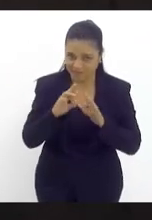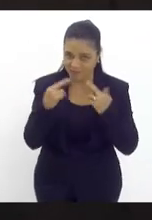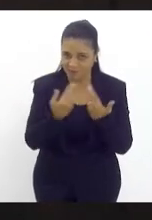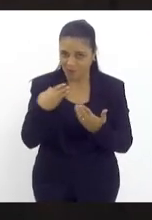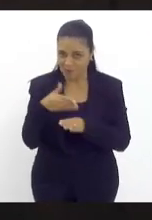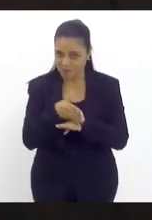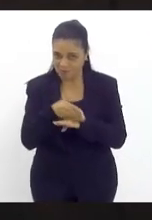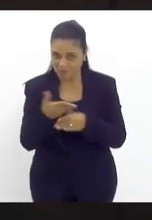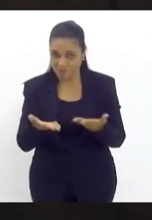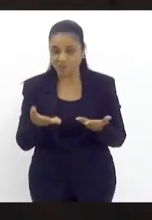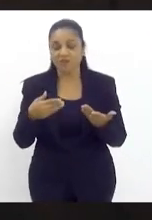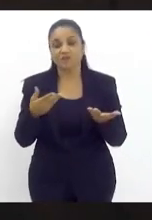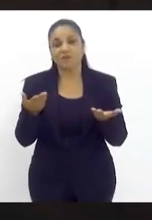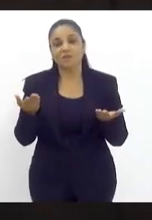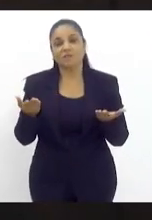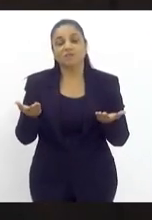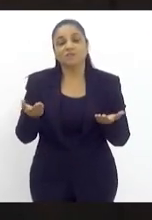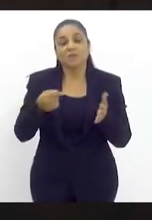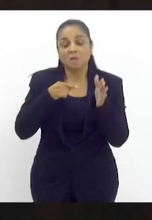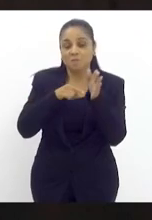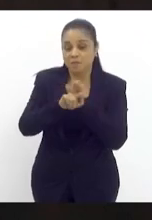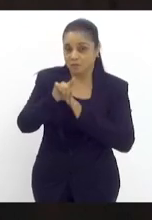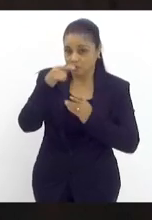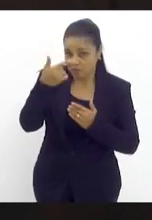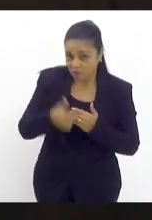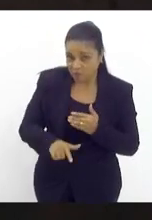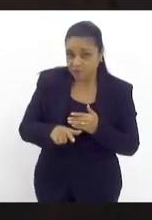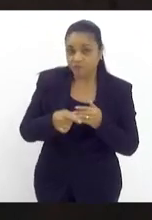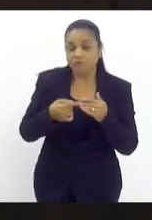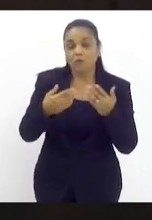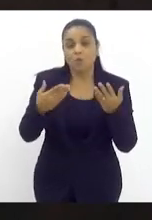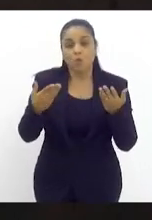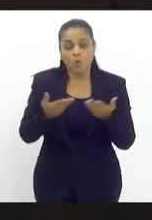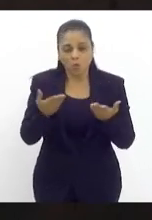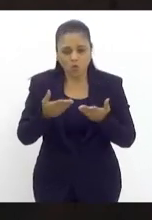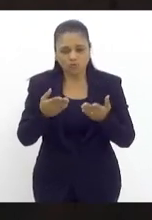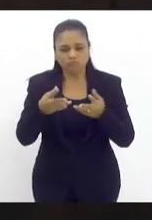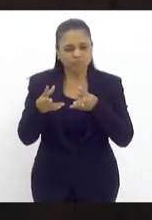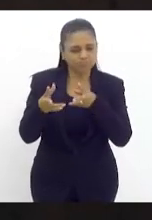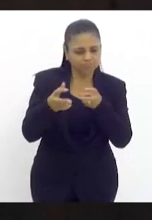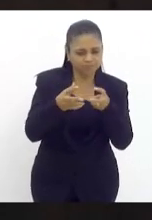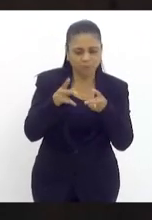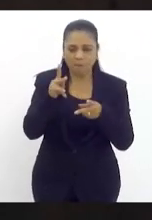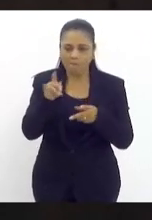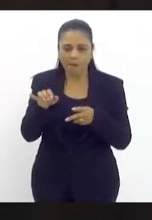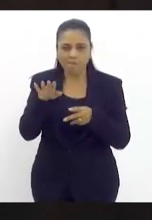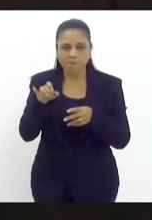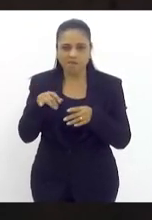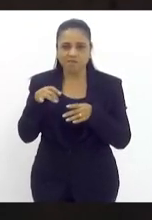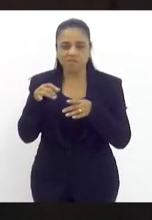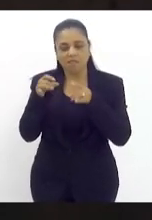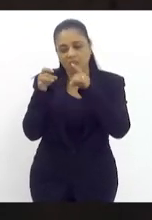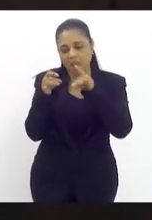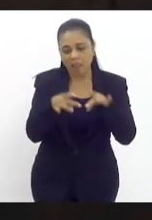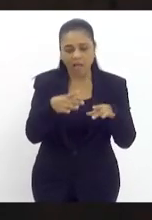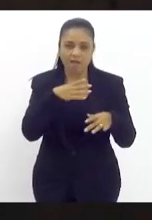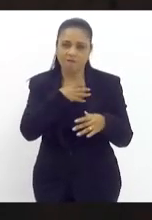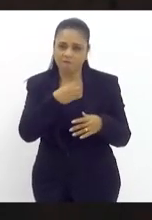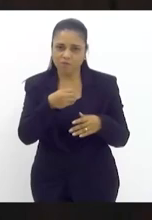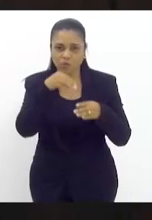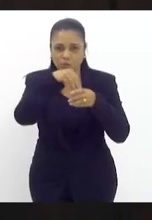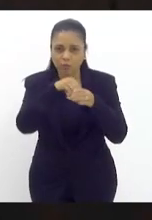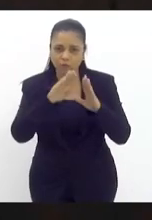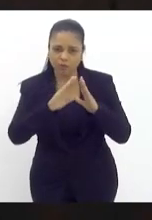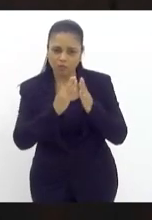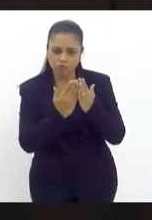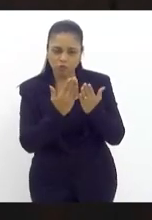Hoje, vemos muitos pais tratando a escola como apenas um depósito em que deixam seus filhos por algumas horas